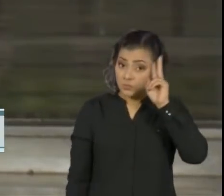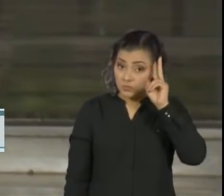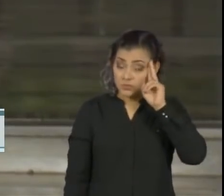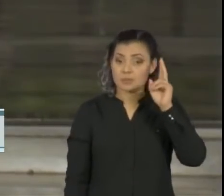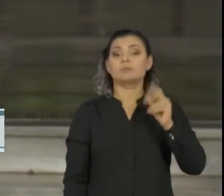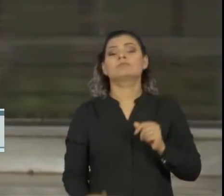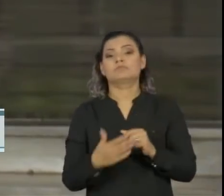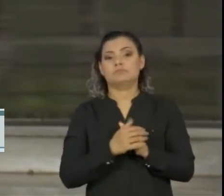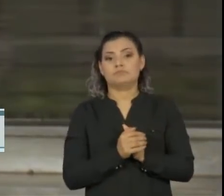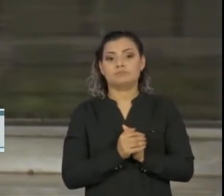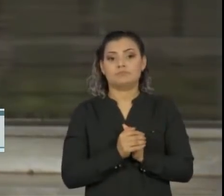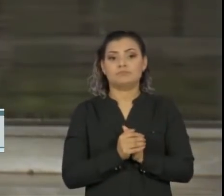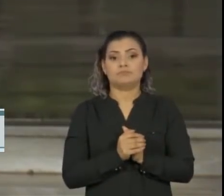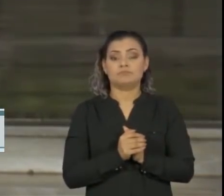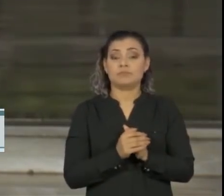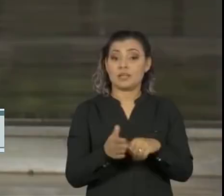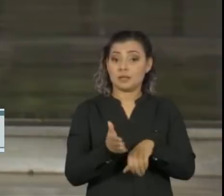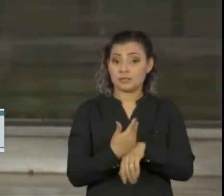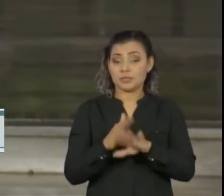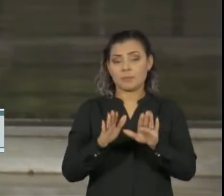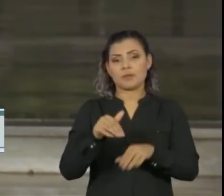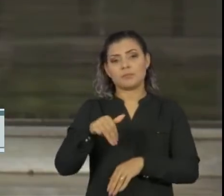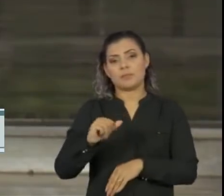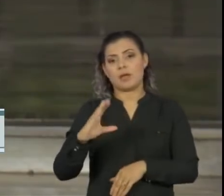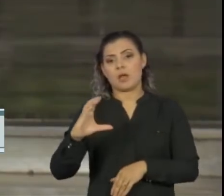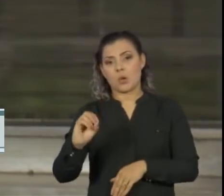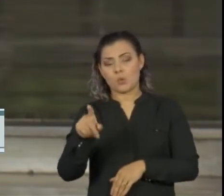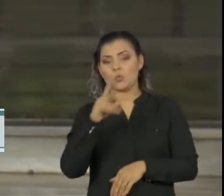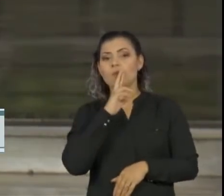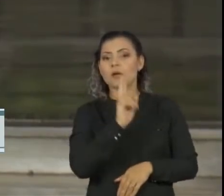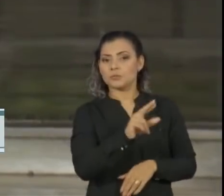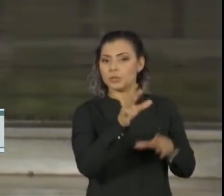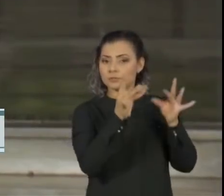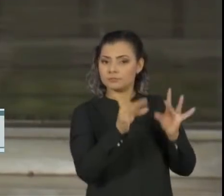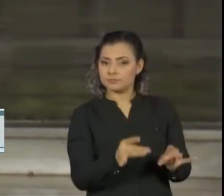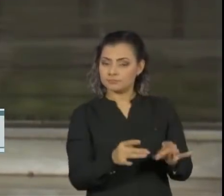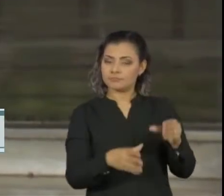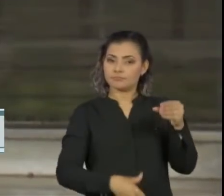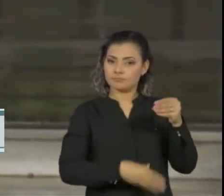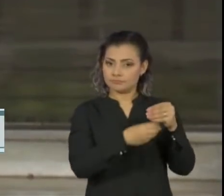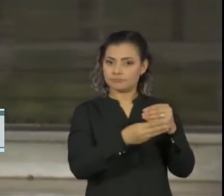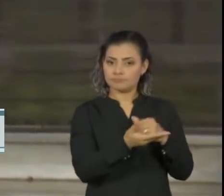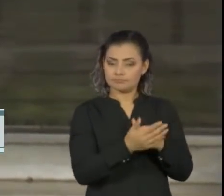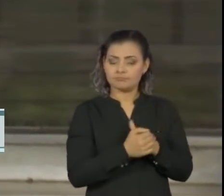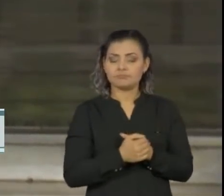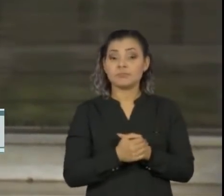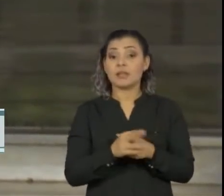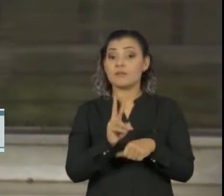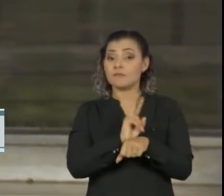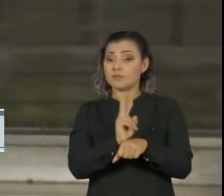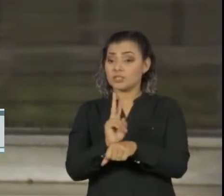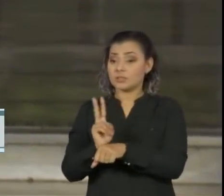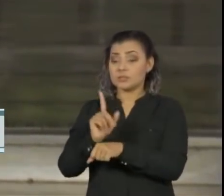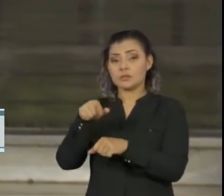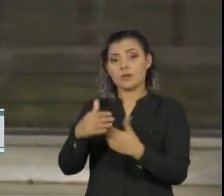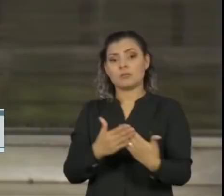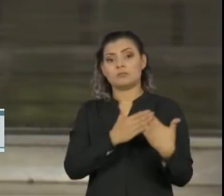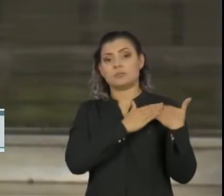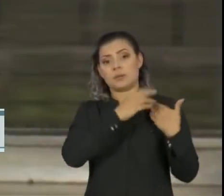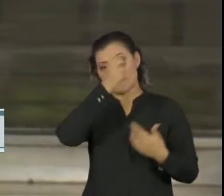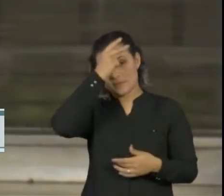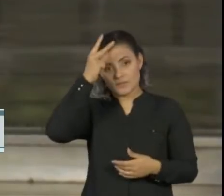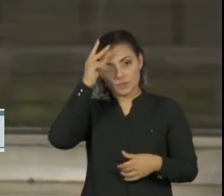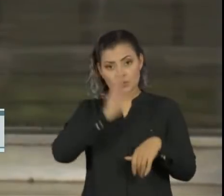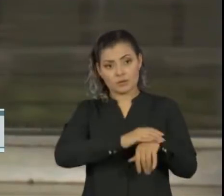antecipo, mas o Marco Vignoli, fará a resposta complementarmente. Fiscalização é responsabilidade das